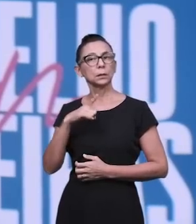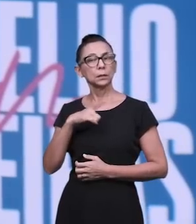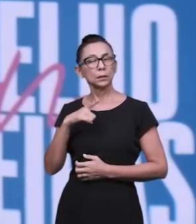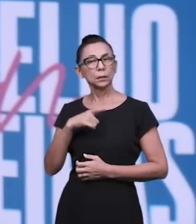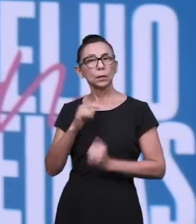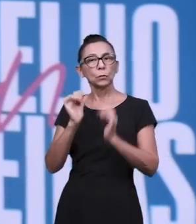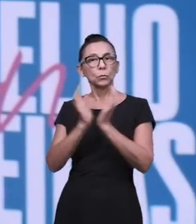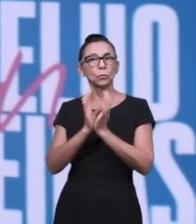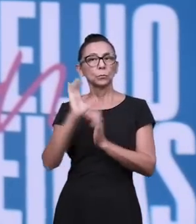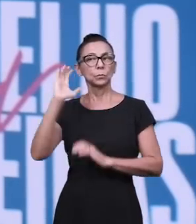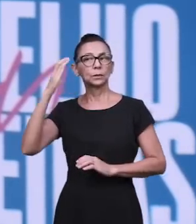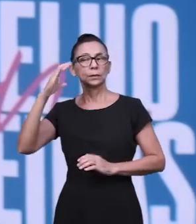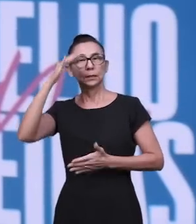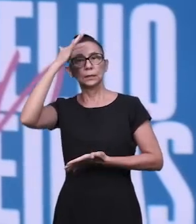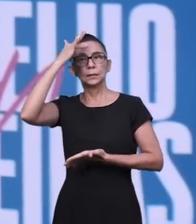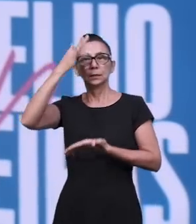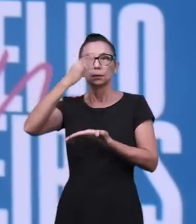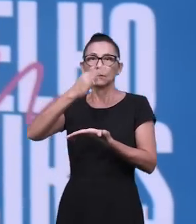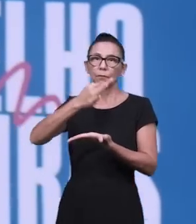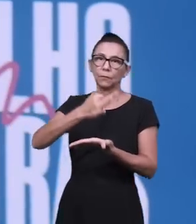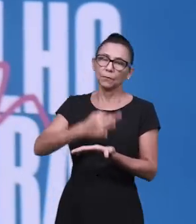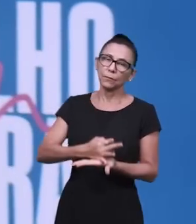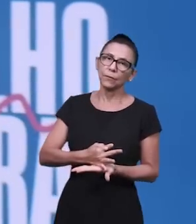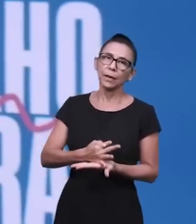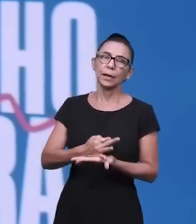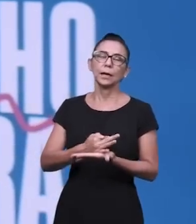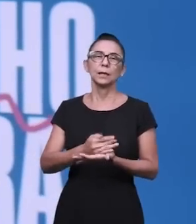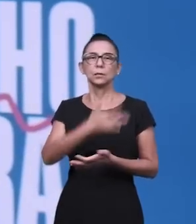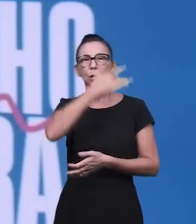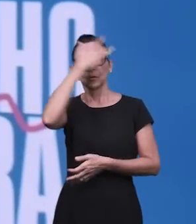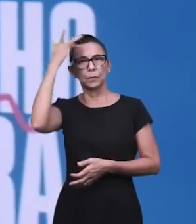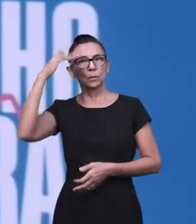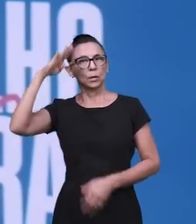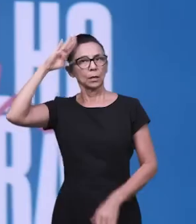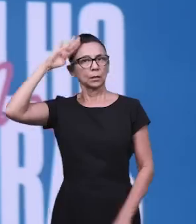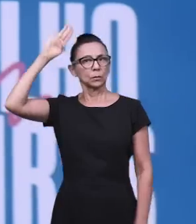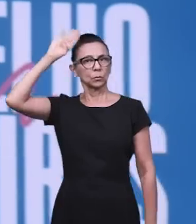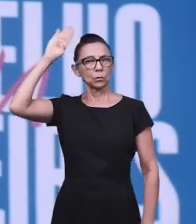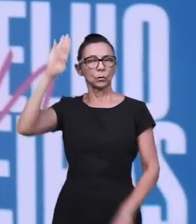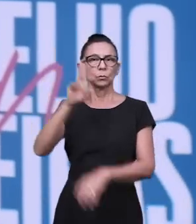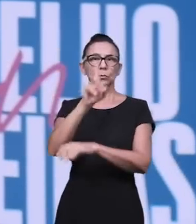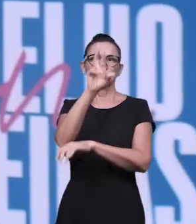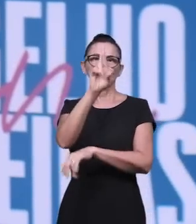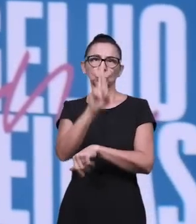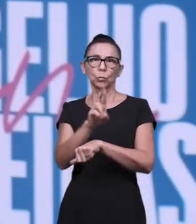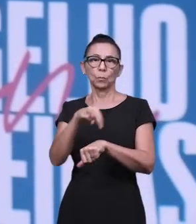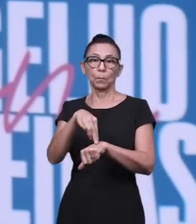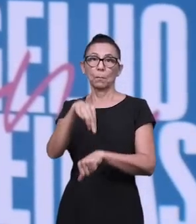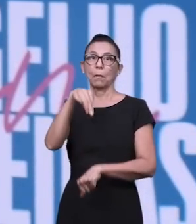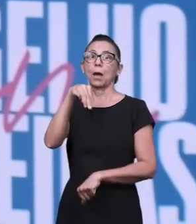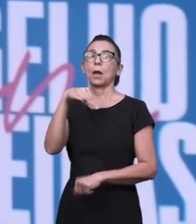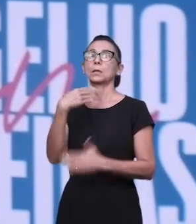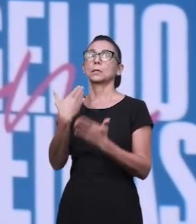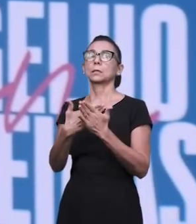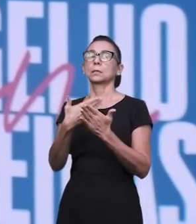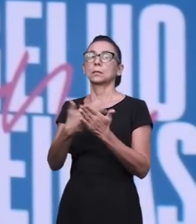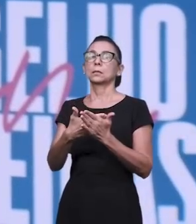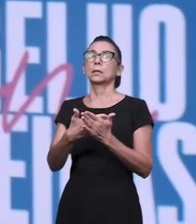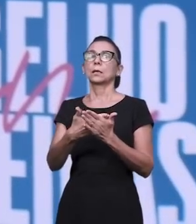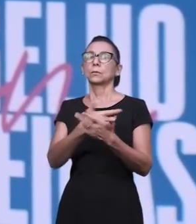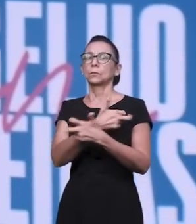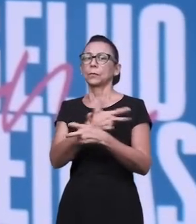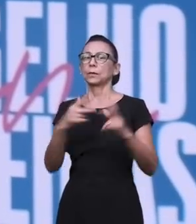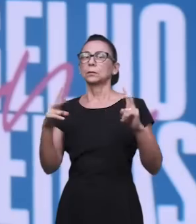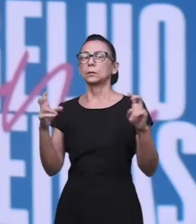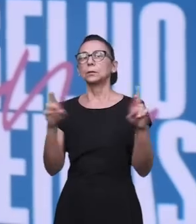chamado Ciência e Fé, que são de irmãos cientistas, acadêmicos, doutores, mestres, que estudam vários